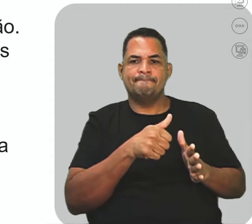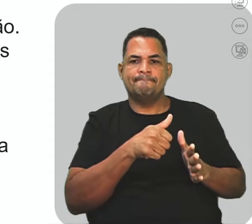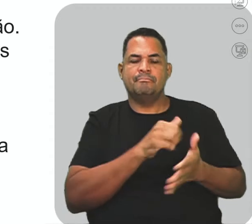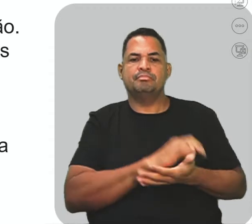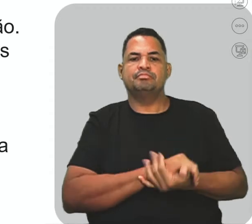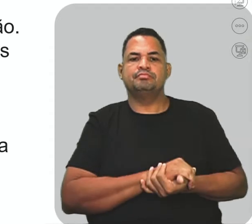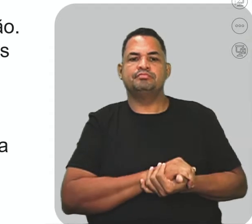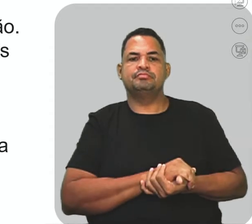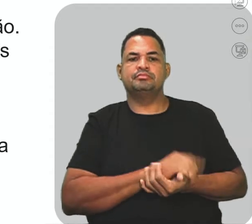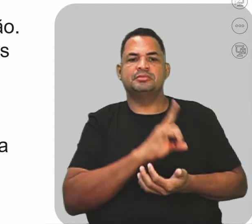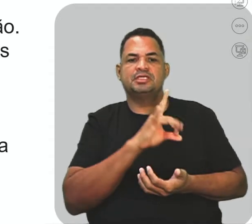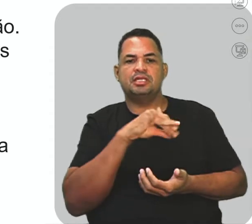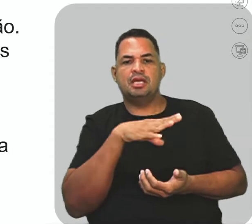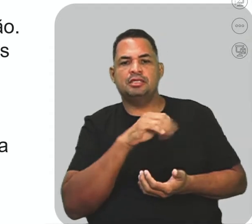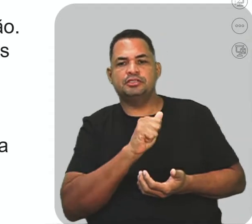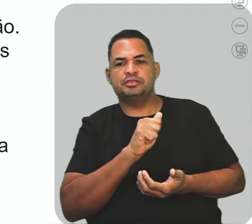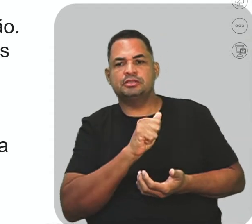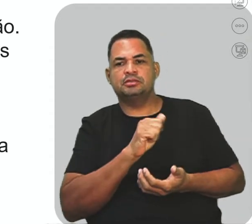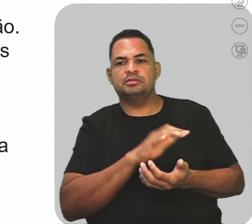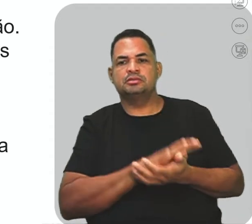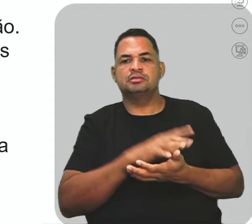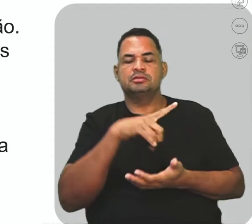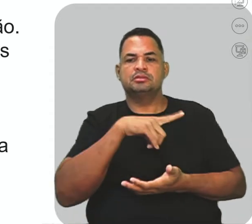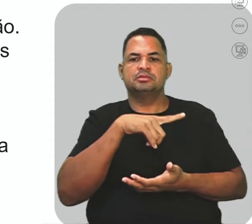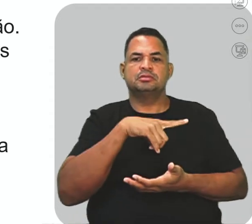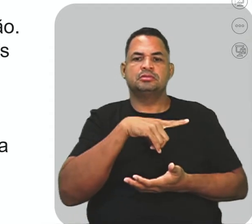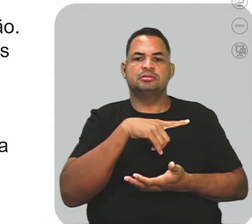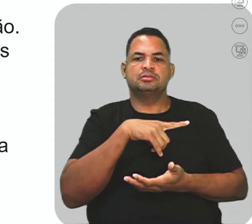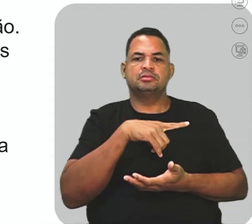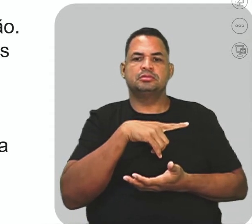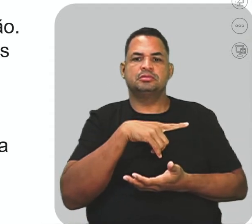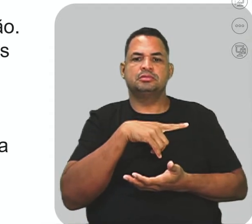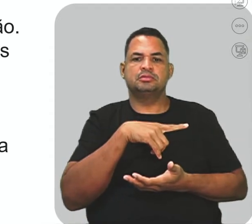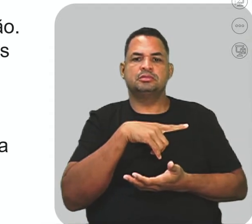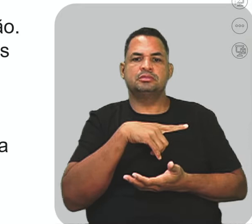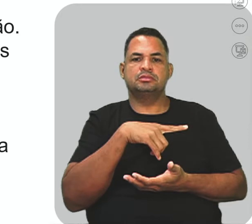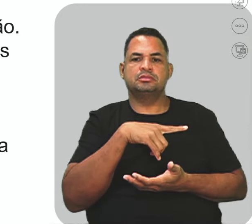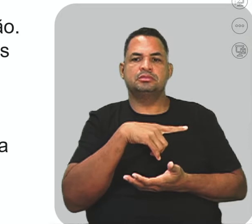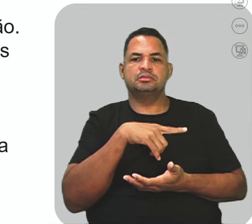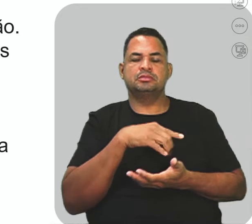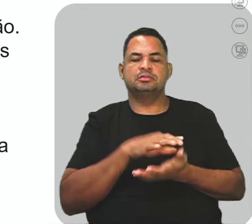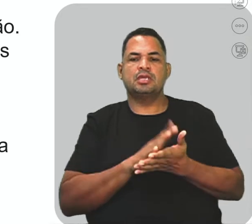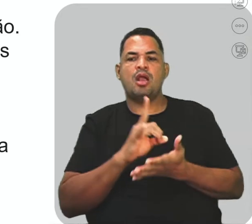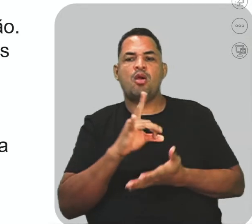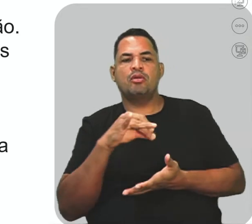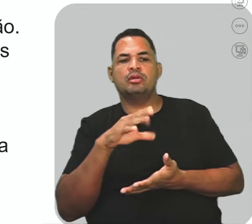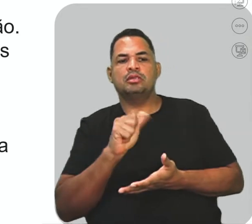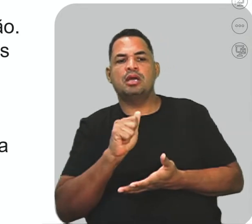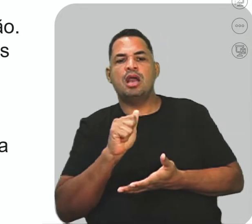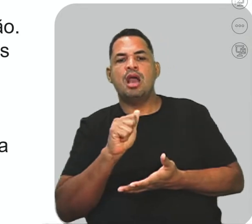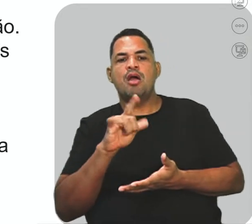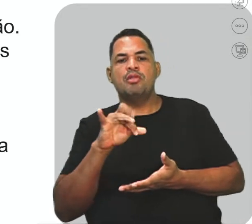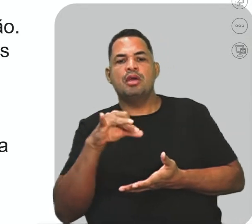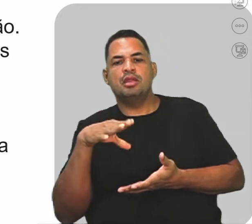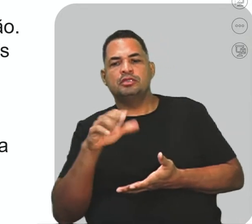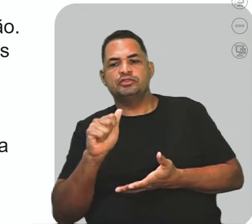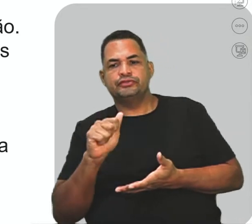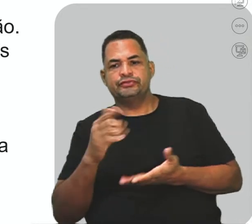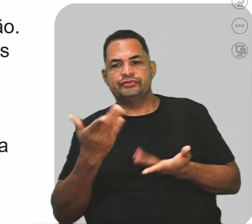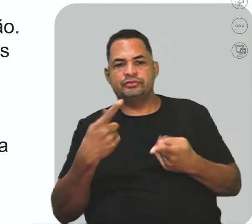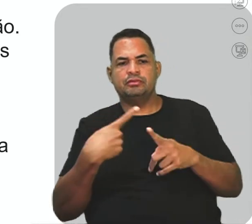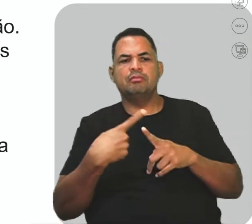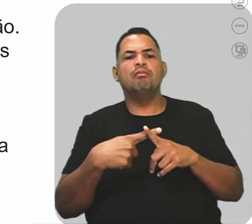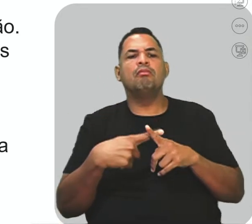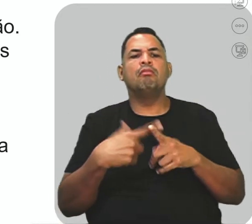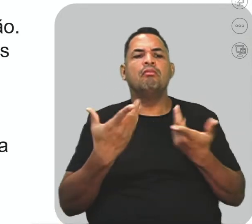coordenada, né? Sindética. E na segunda nós temos, olha, oração coordenada sindética alternativa.